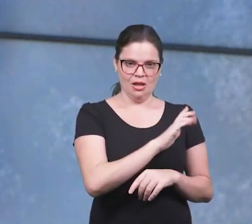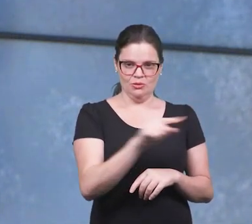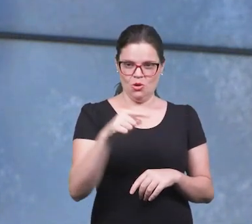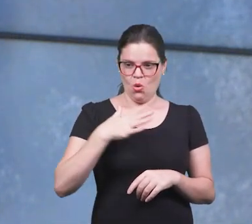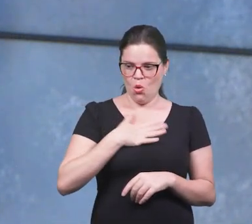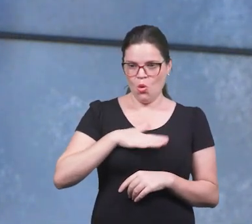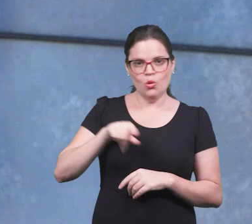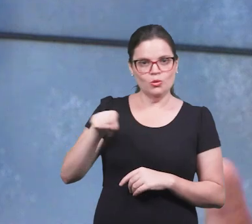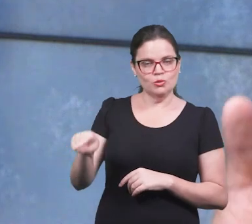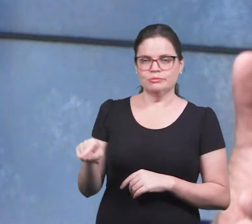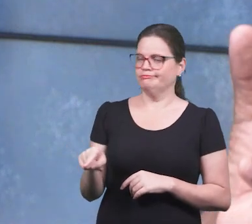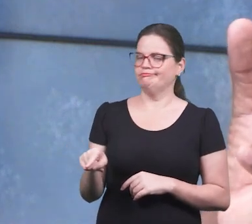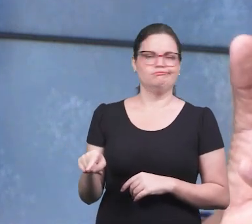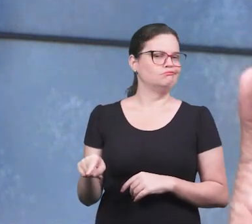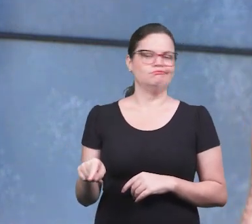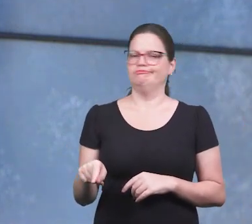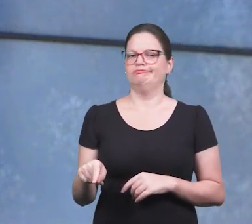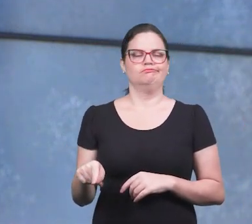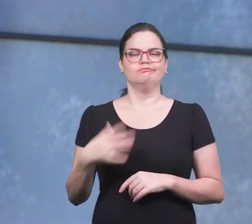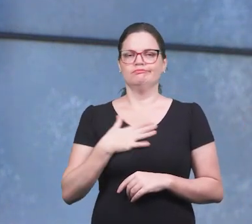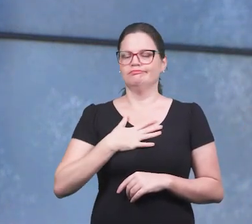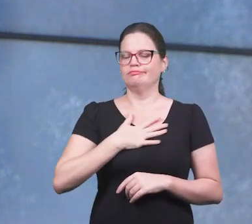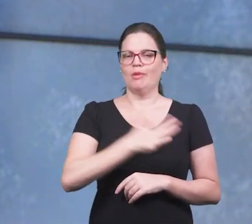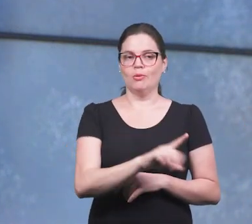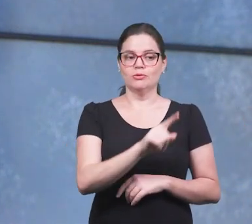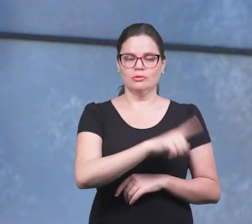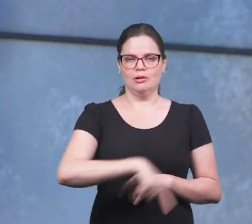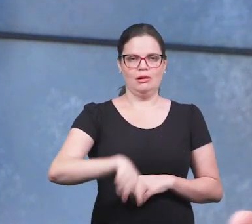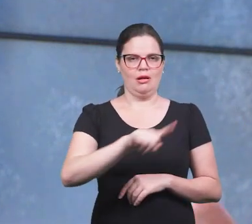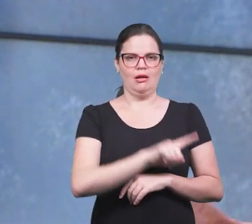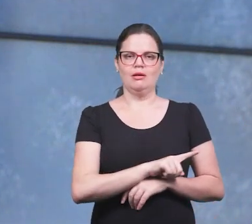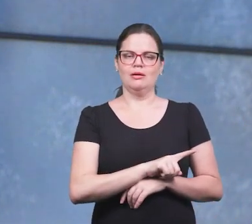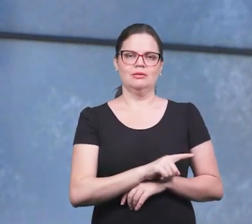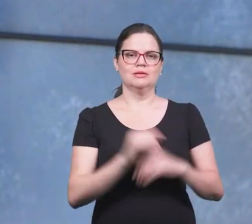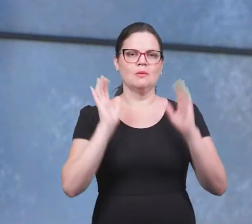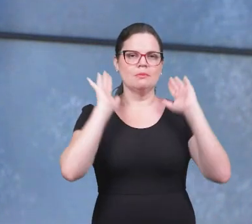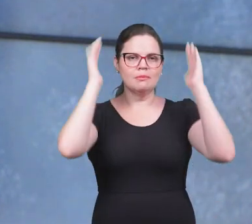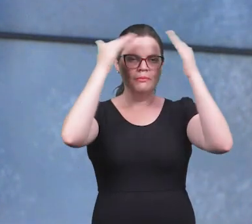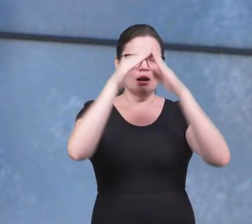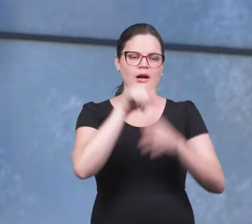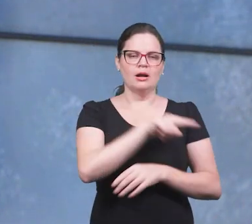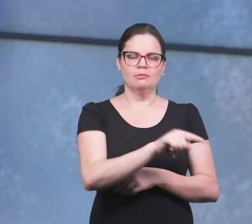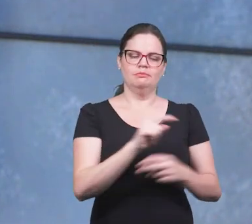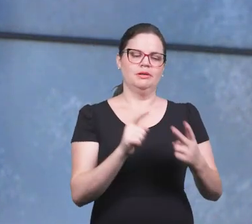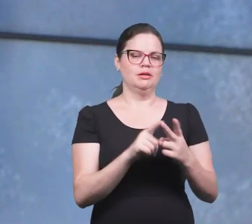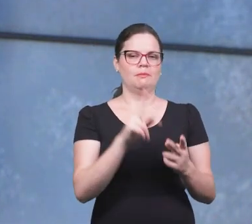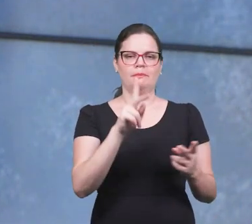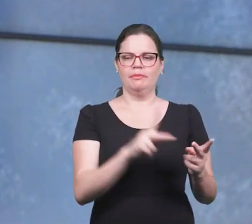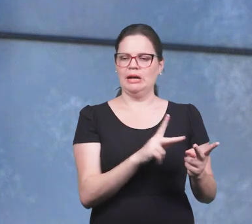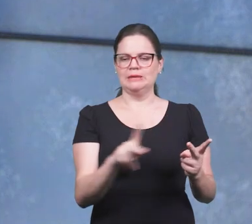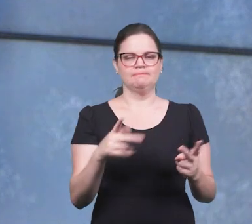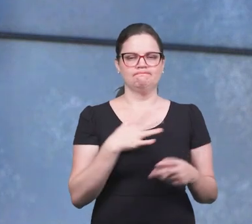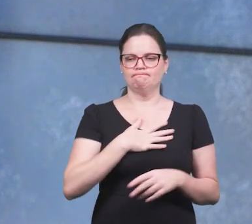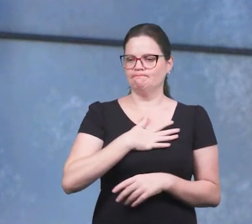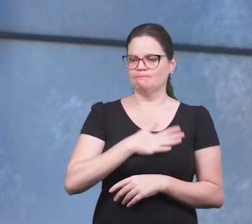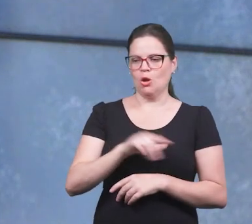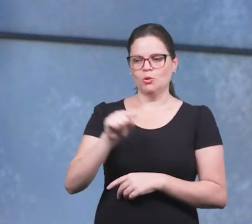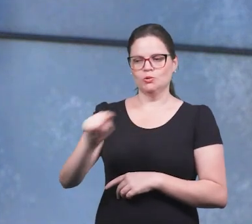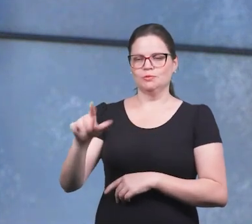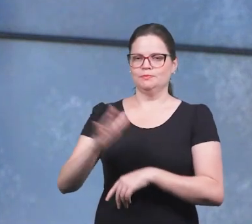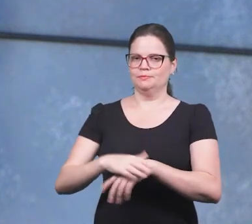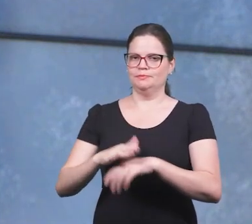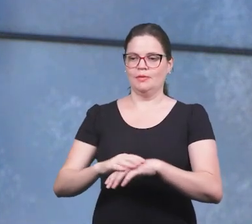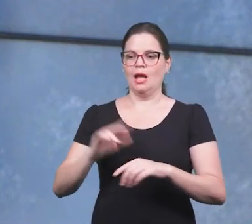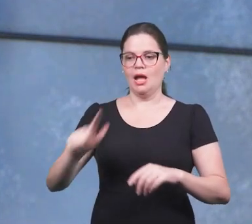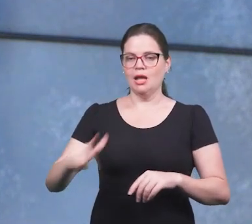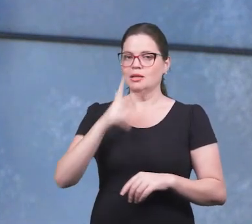dessa maneira pela liderança da igreja, né? Foi recebida como uma atitude de